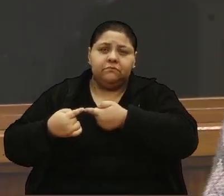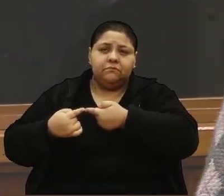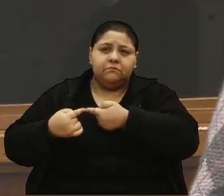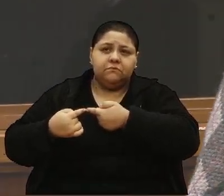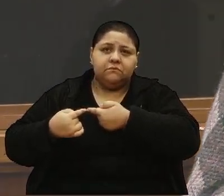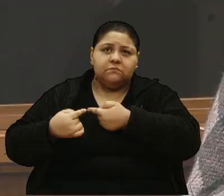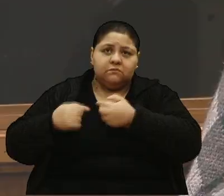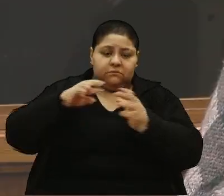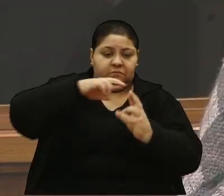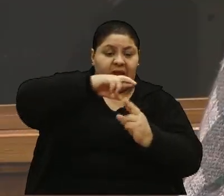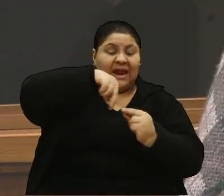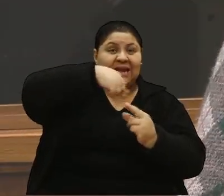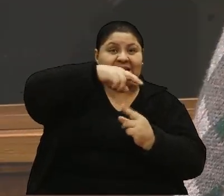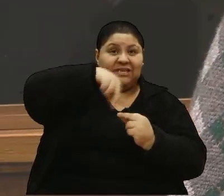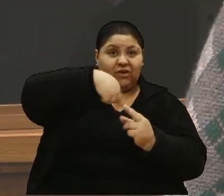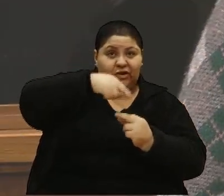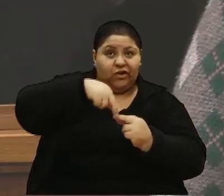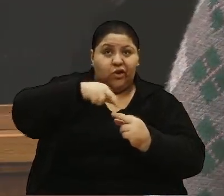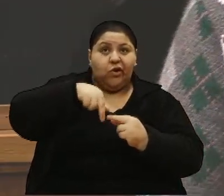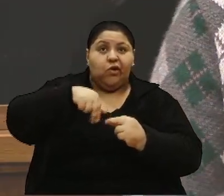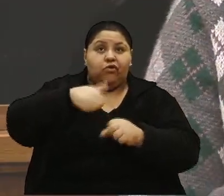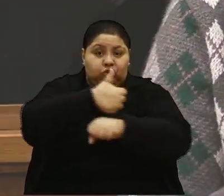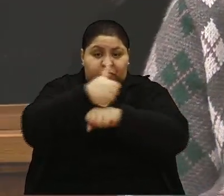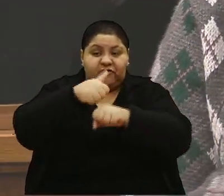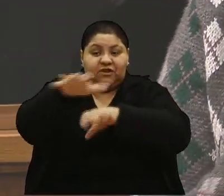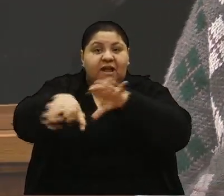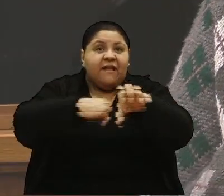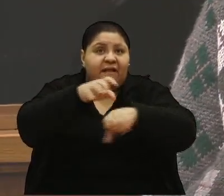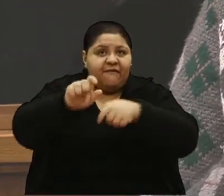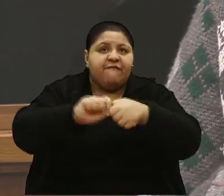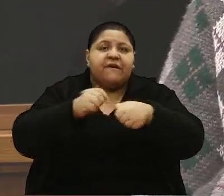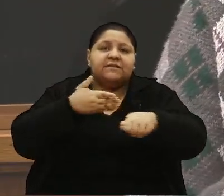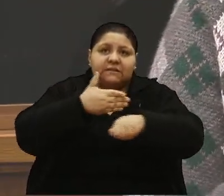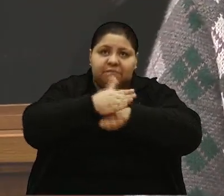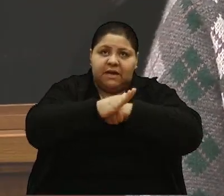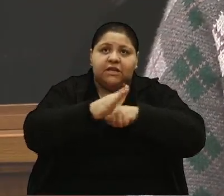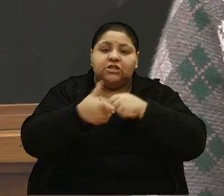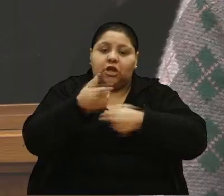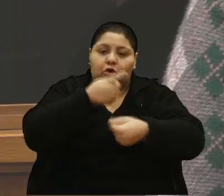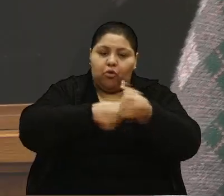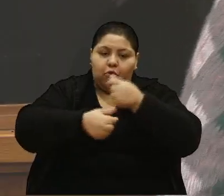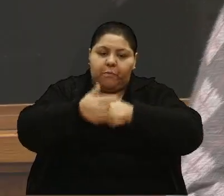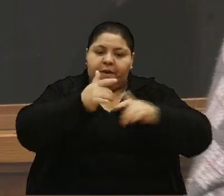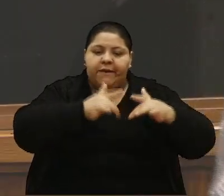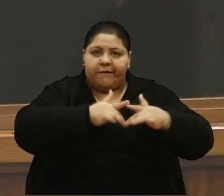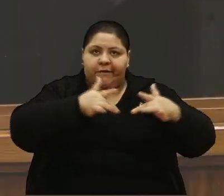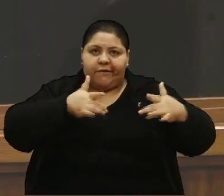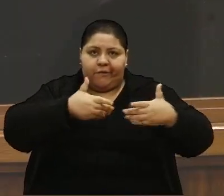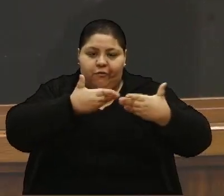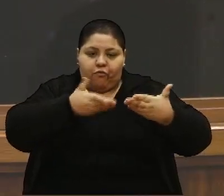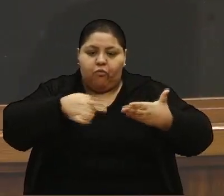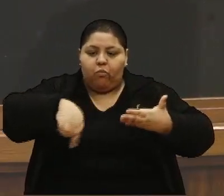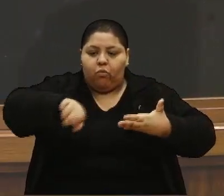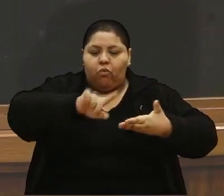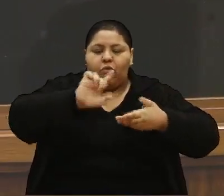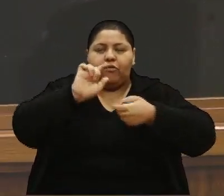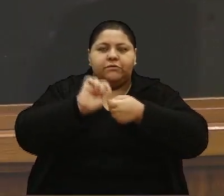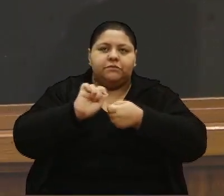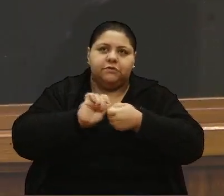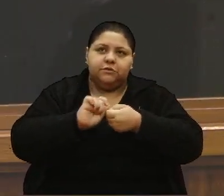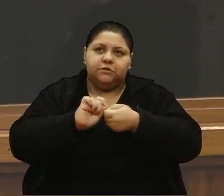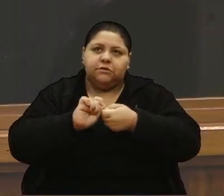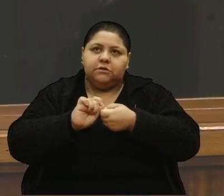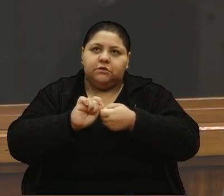a reciclagem, os catadores fazem parte da economia solidária, né? E quando nós fizemos